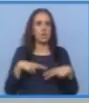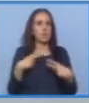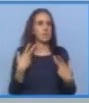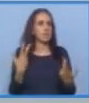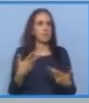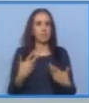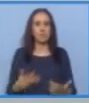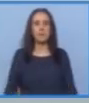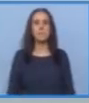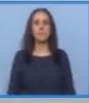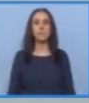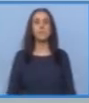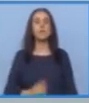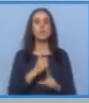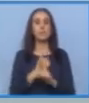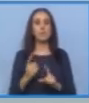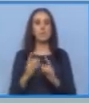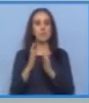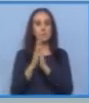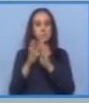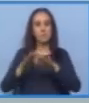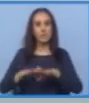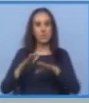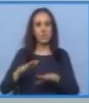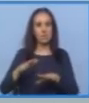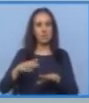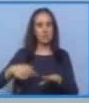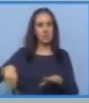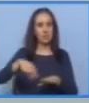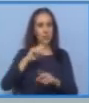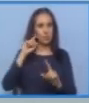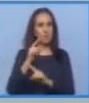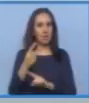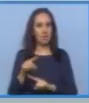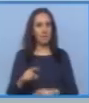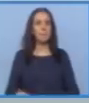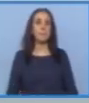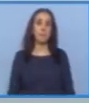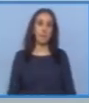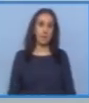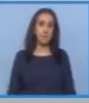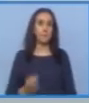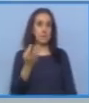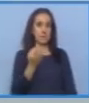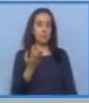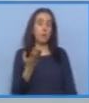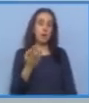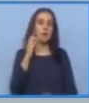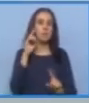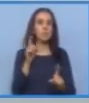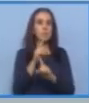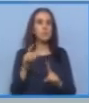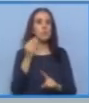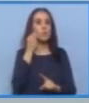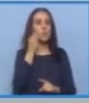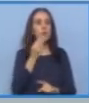Até porque temos, enfim, a tradição da volta das mesquitas, termos música também, não é? Exatamente. Existem... Bem, depois também como é que a música entra